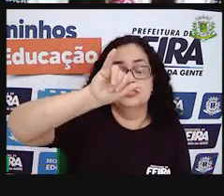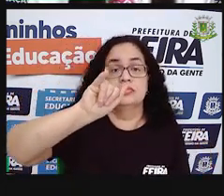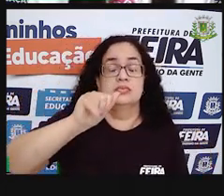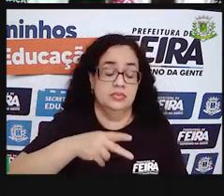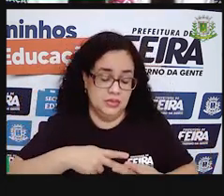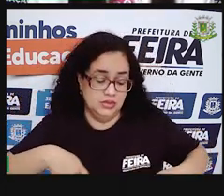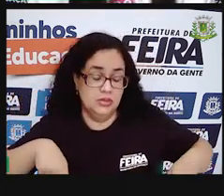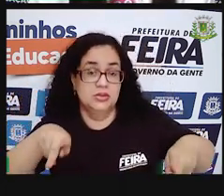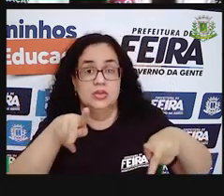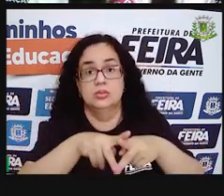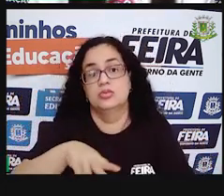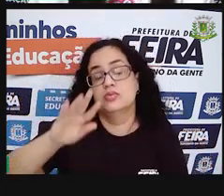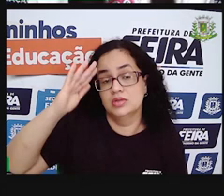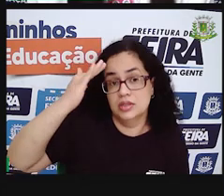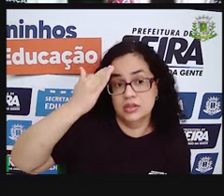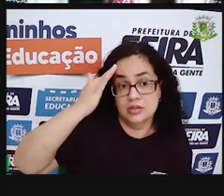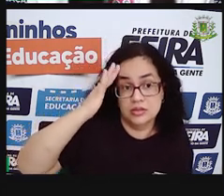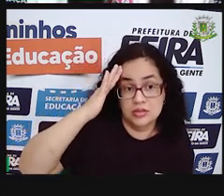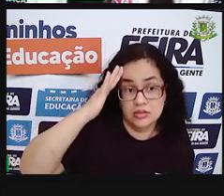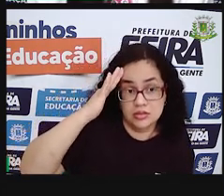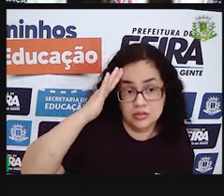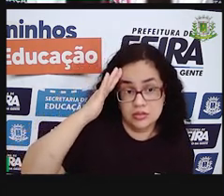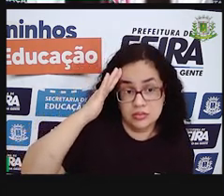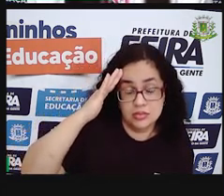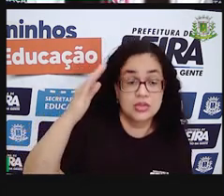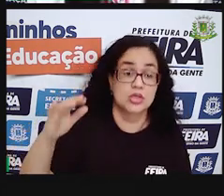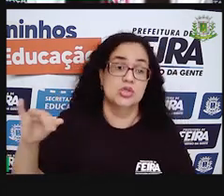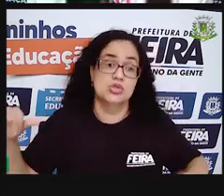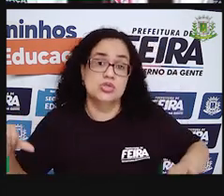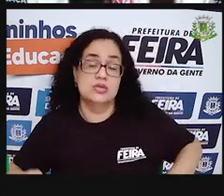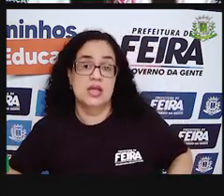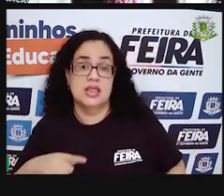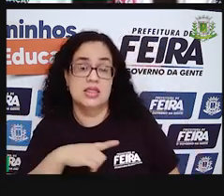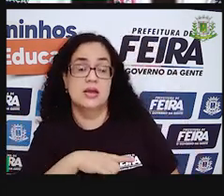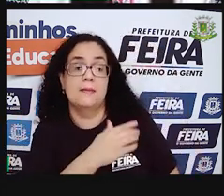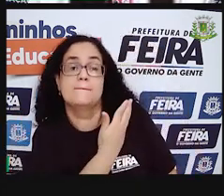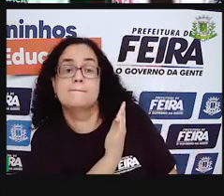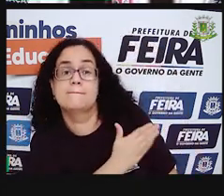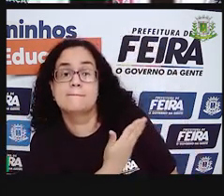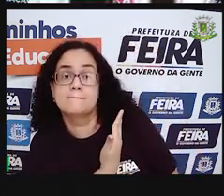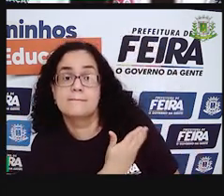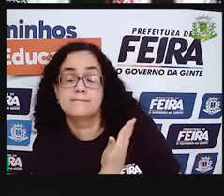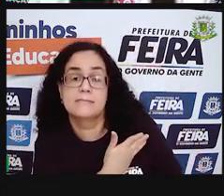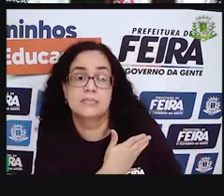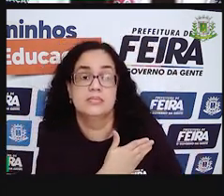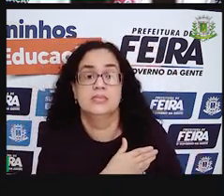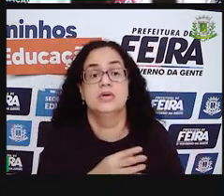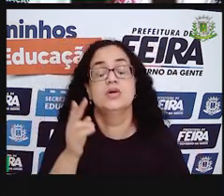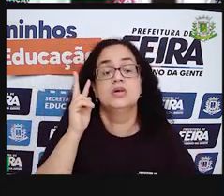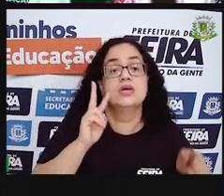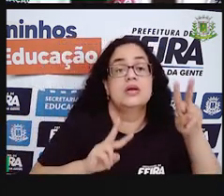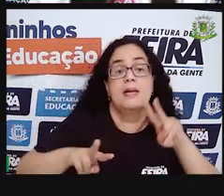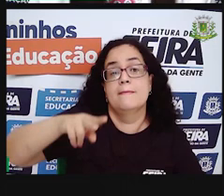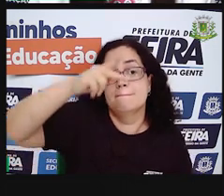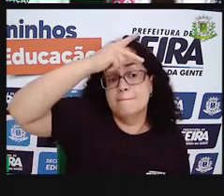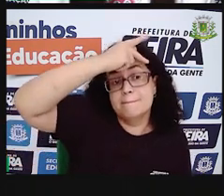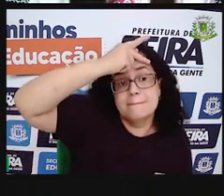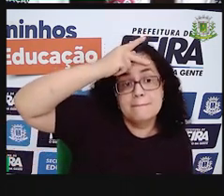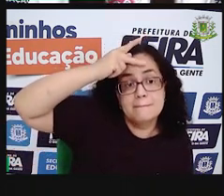Para entender e compreender que, apesar de sofrer muitos preconceitos, né, de serem vistos pelas